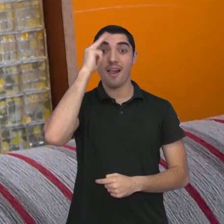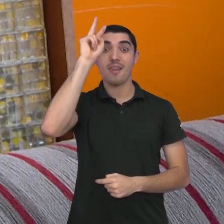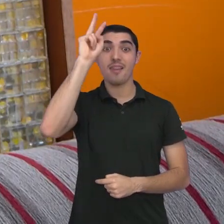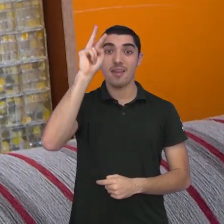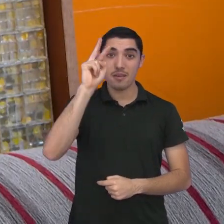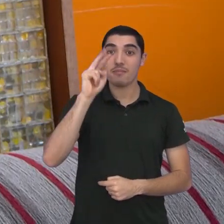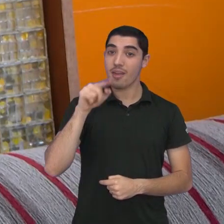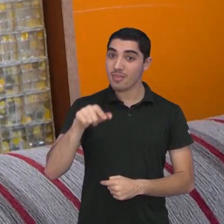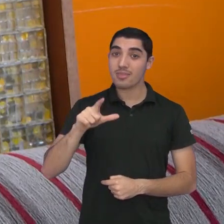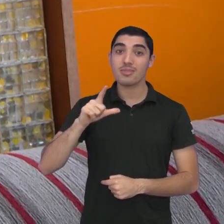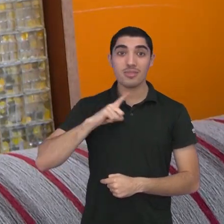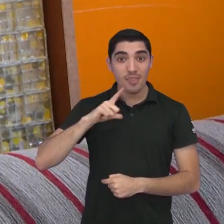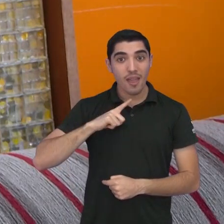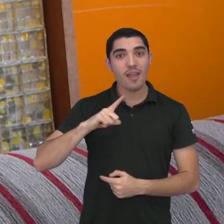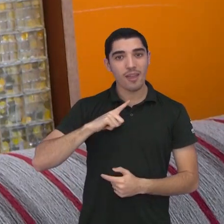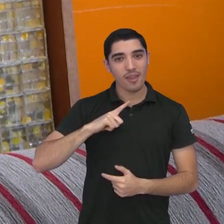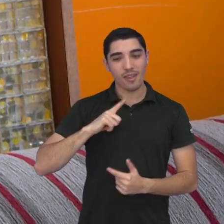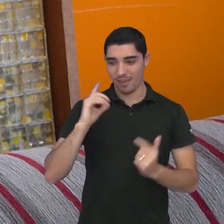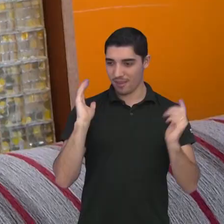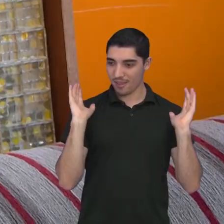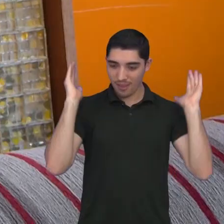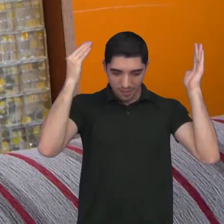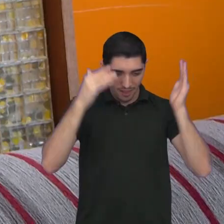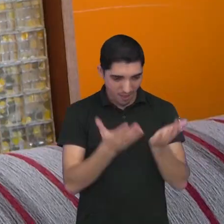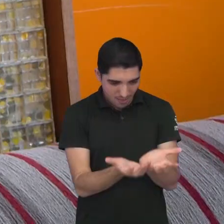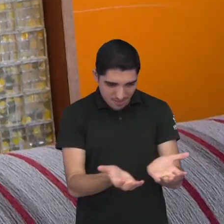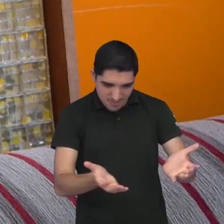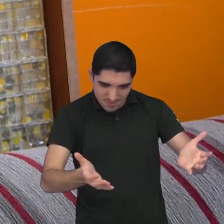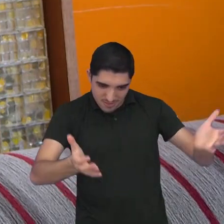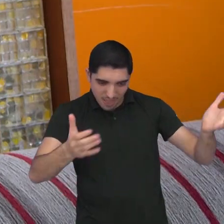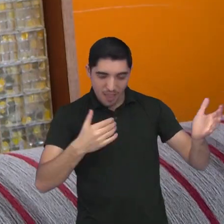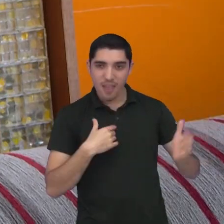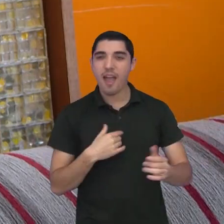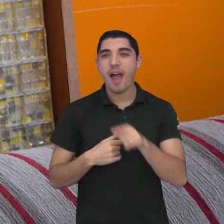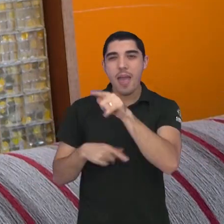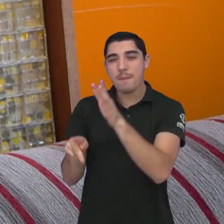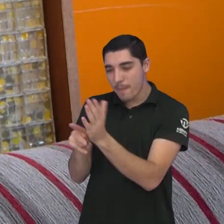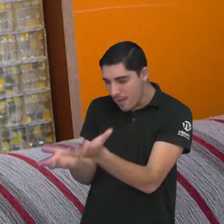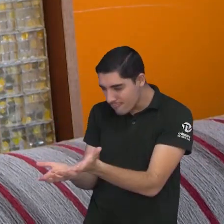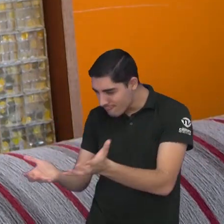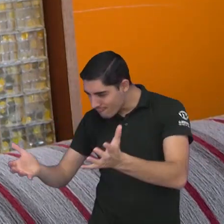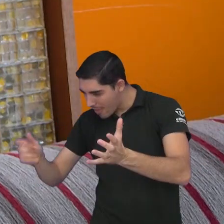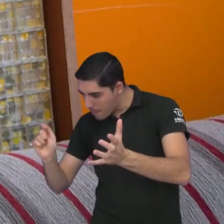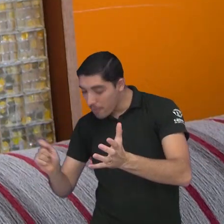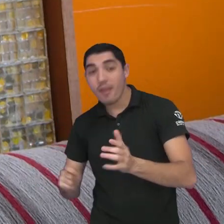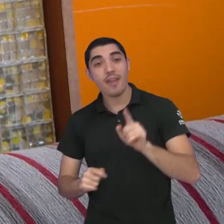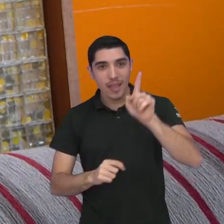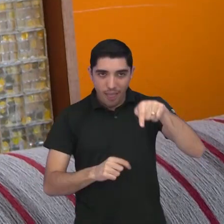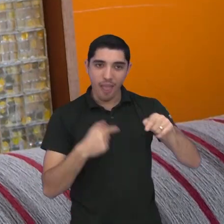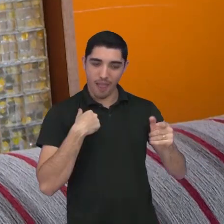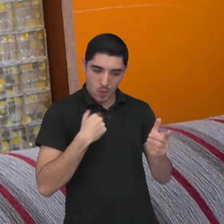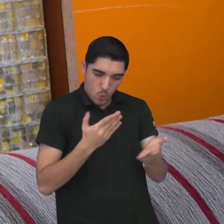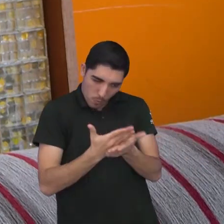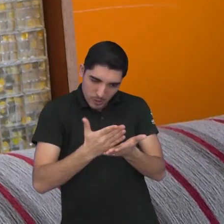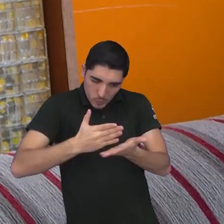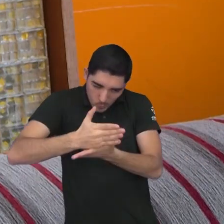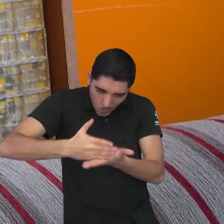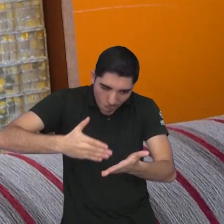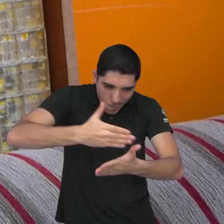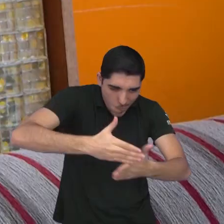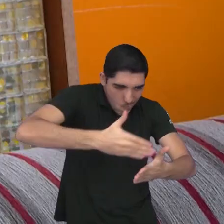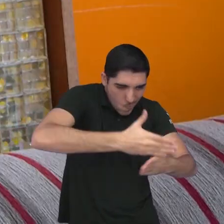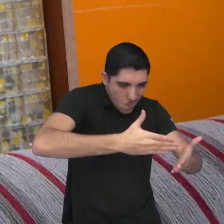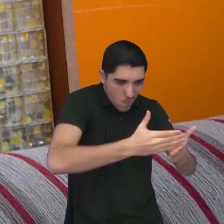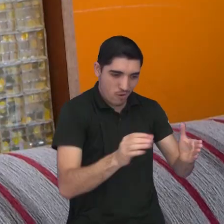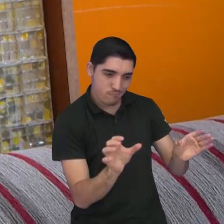coisas, onde eu guardo tudo isso, e ficou aquela beiradinha da prataria. Ela foi toda cortada e feita